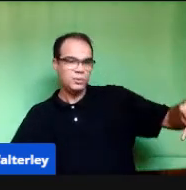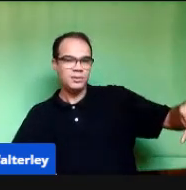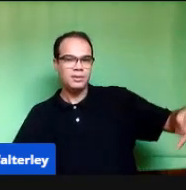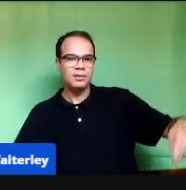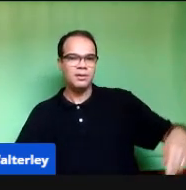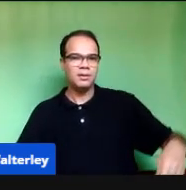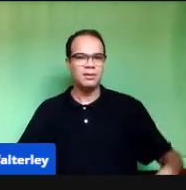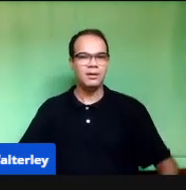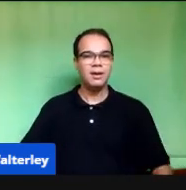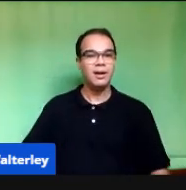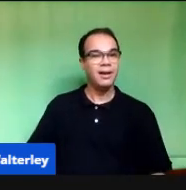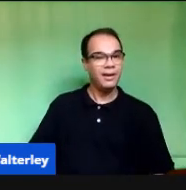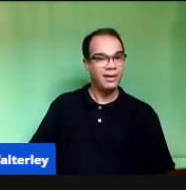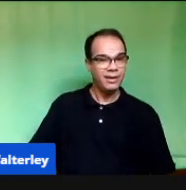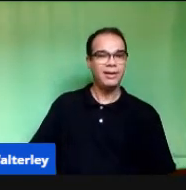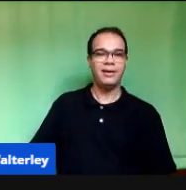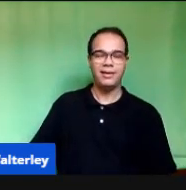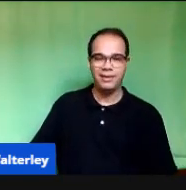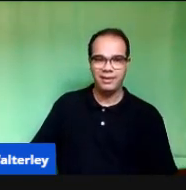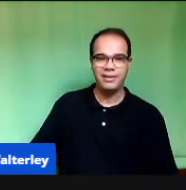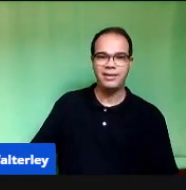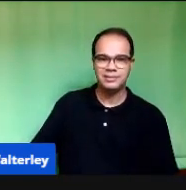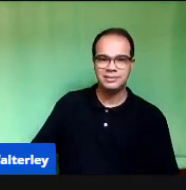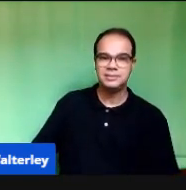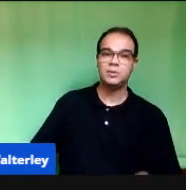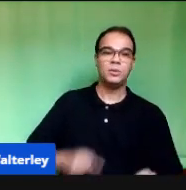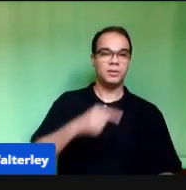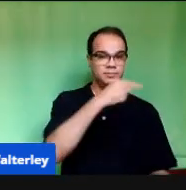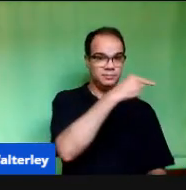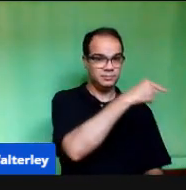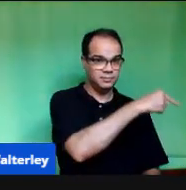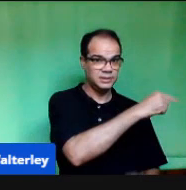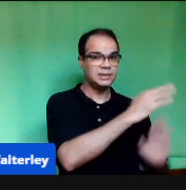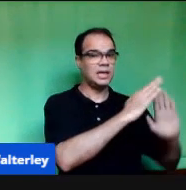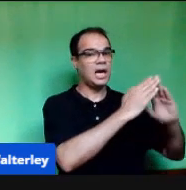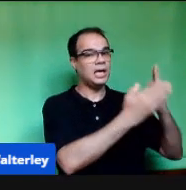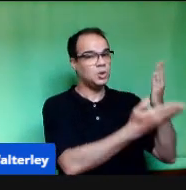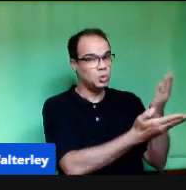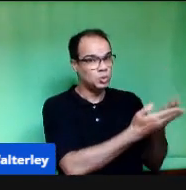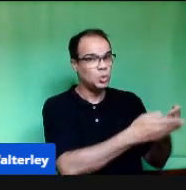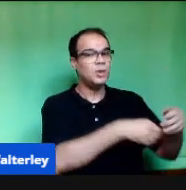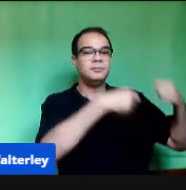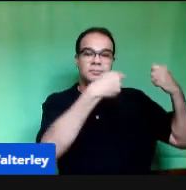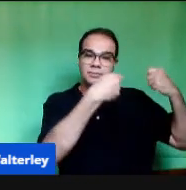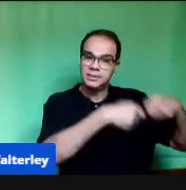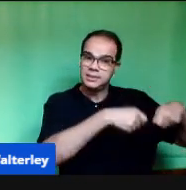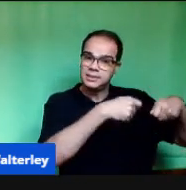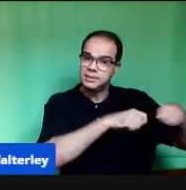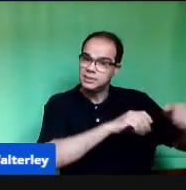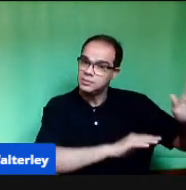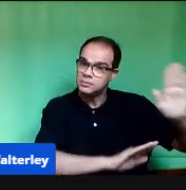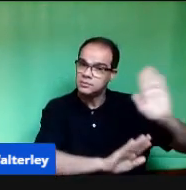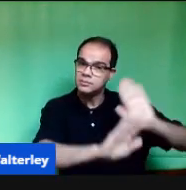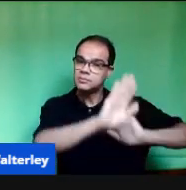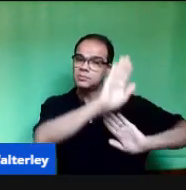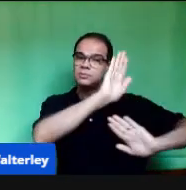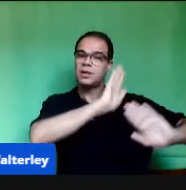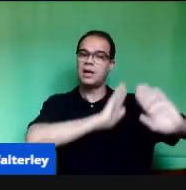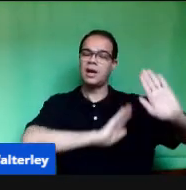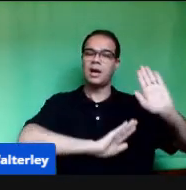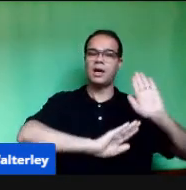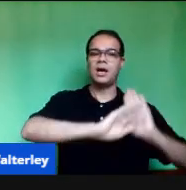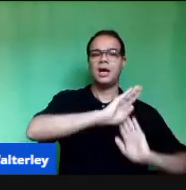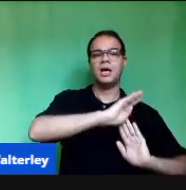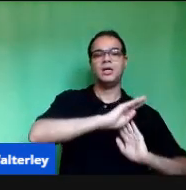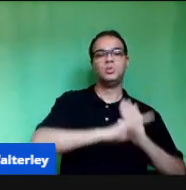dessa habilidade dos educadores da escola que estiver envolvida. Quando nós falamos da LGBTfobia, nós